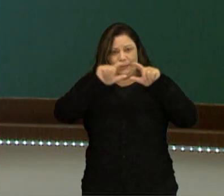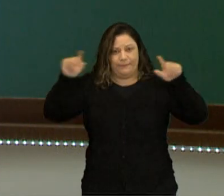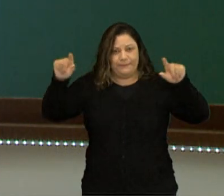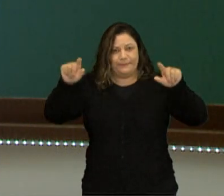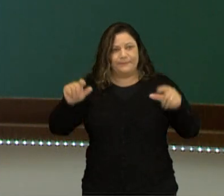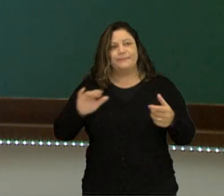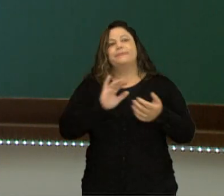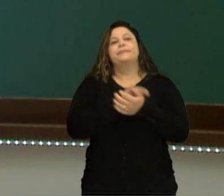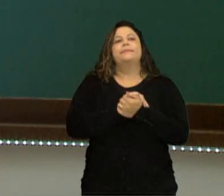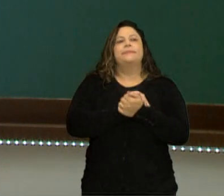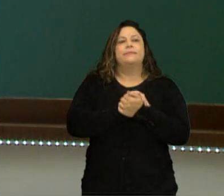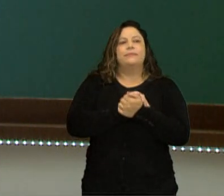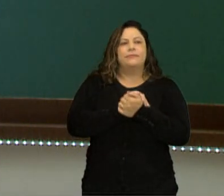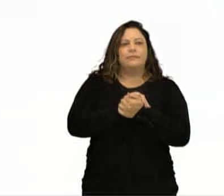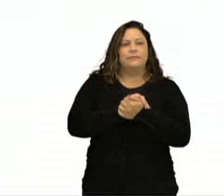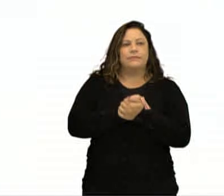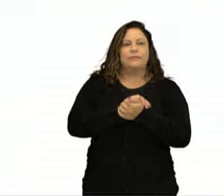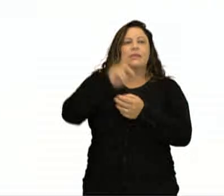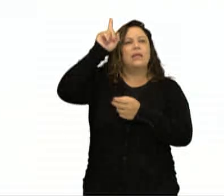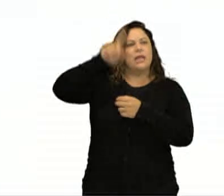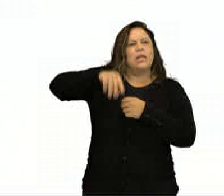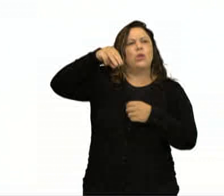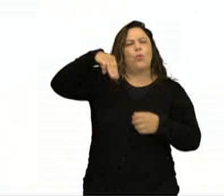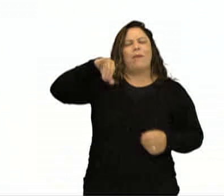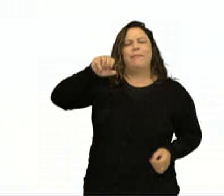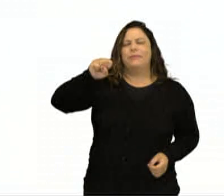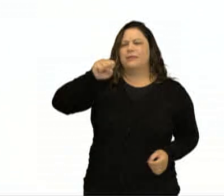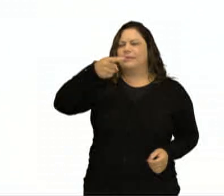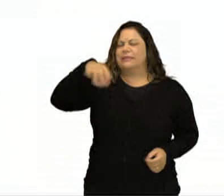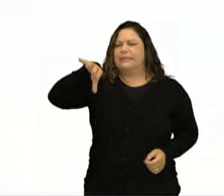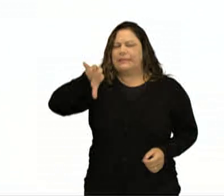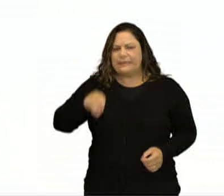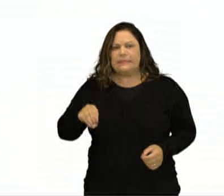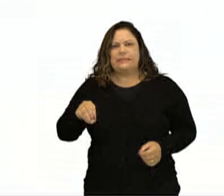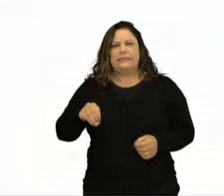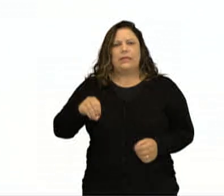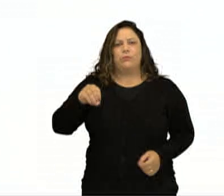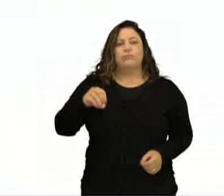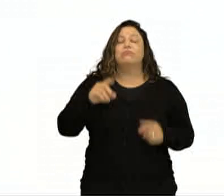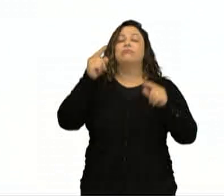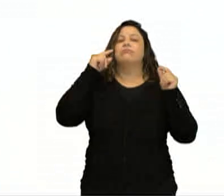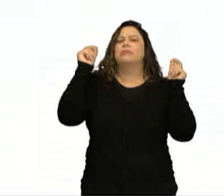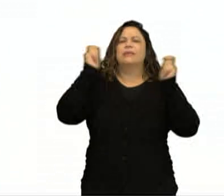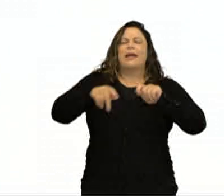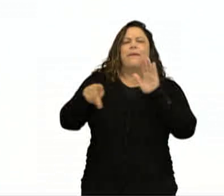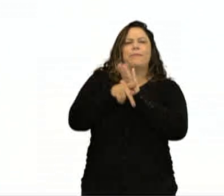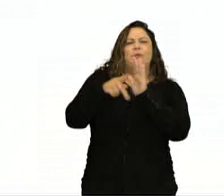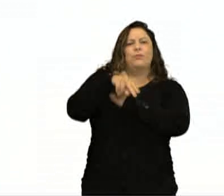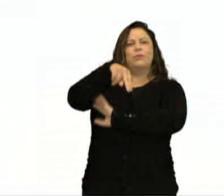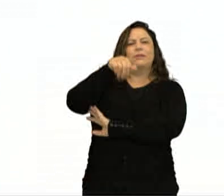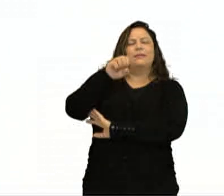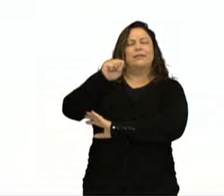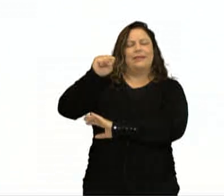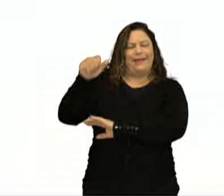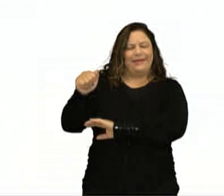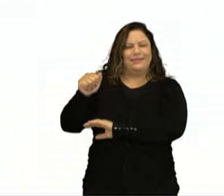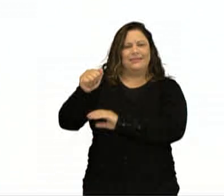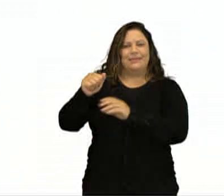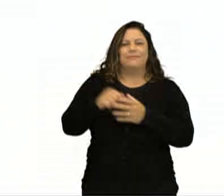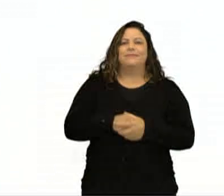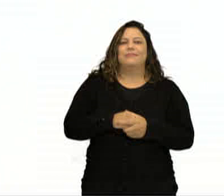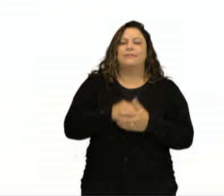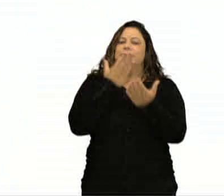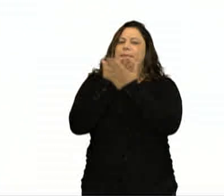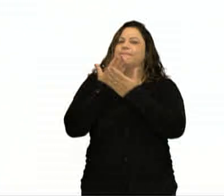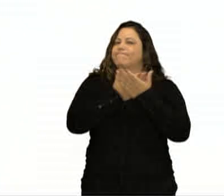sonda em uma missão não tripulada da NASA, né, foi lançada para estudar o planeta anão, o